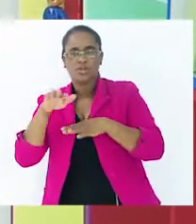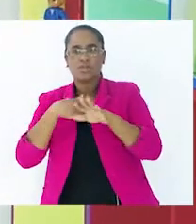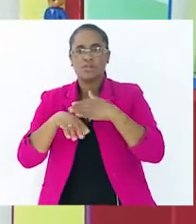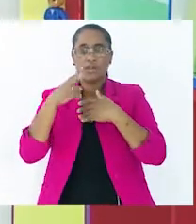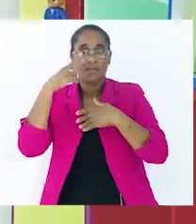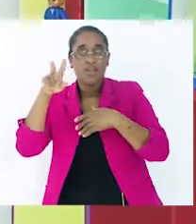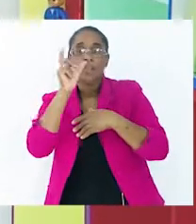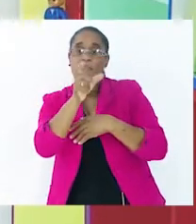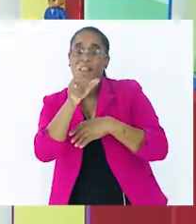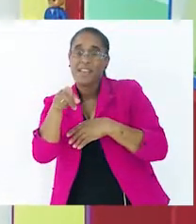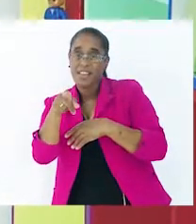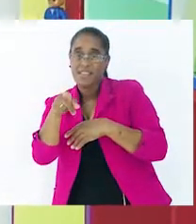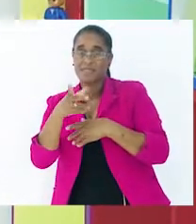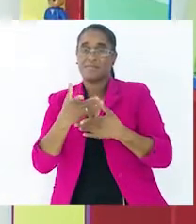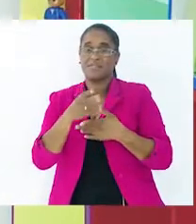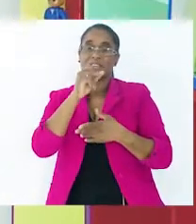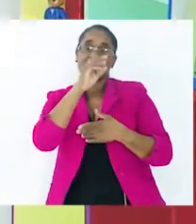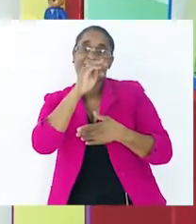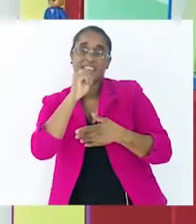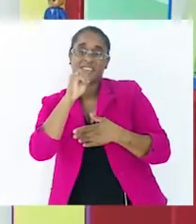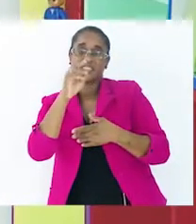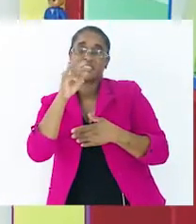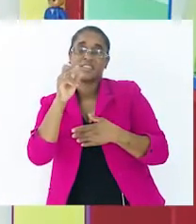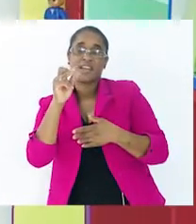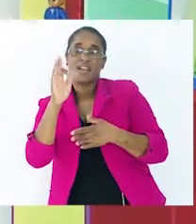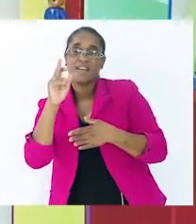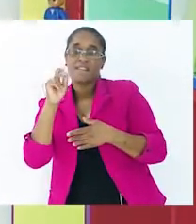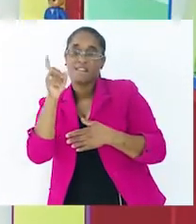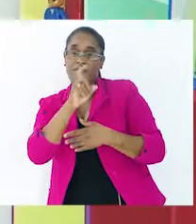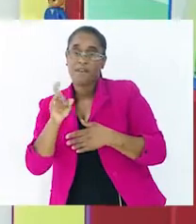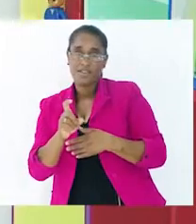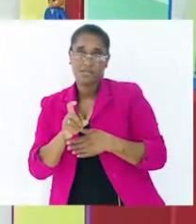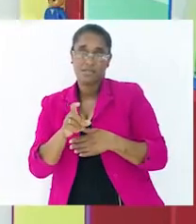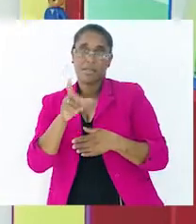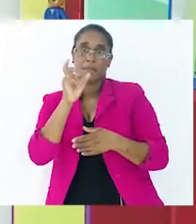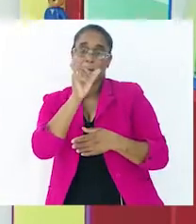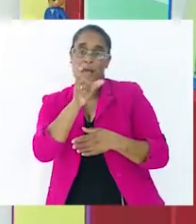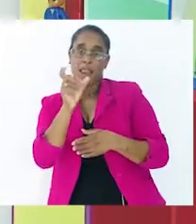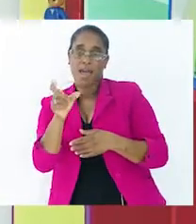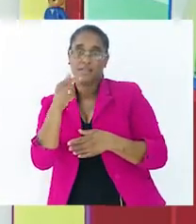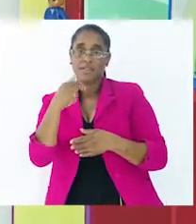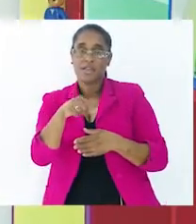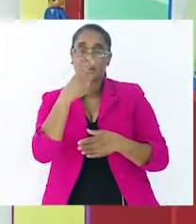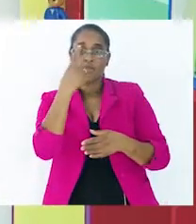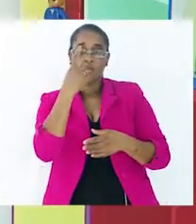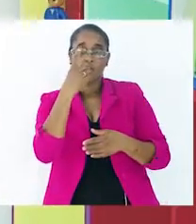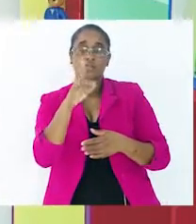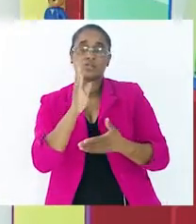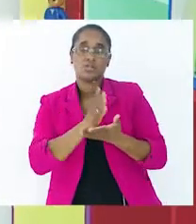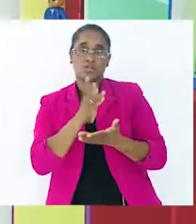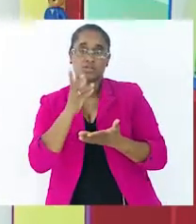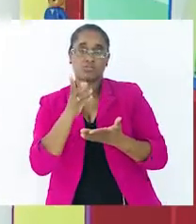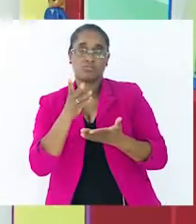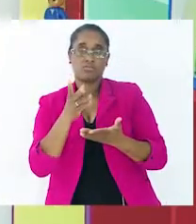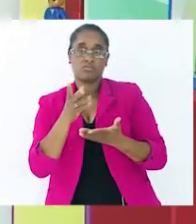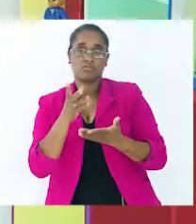palavrinha aqui. É que as faz. Então, a palavra as está lá, tem uma linha de função.